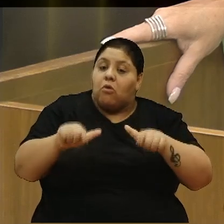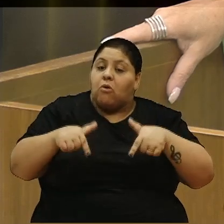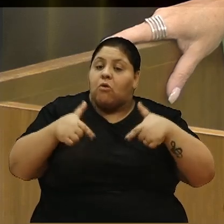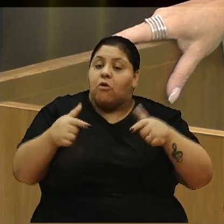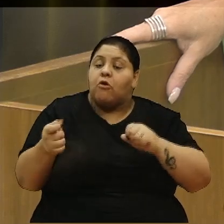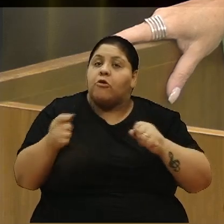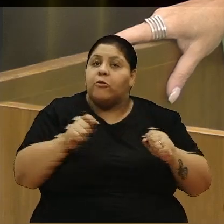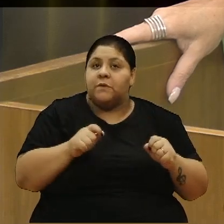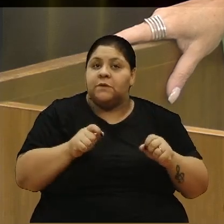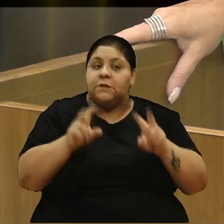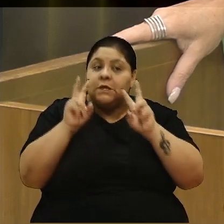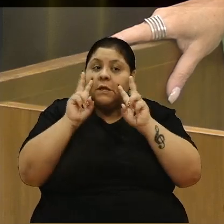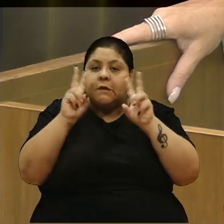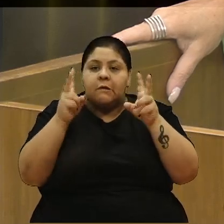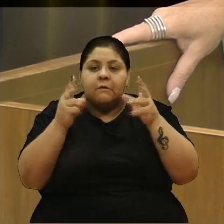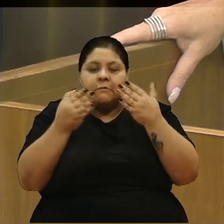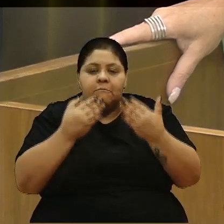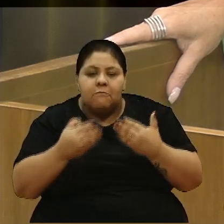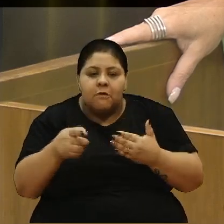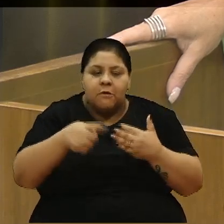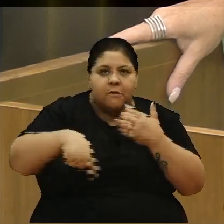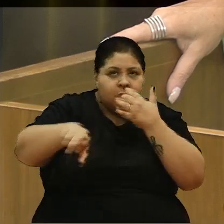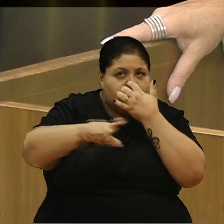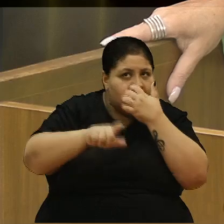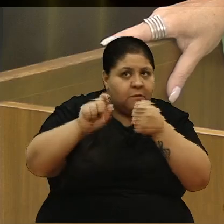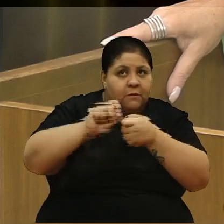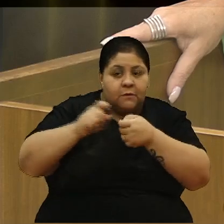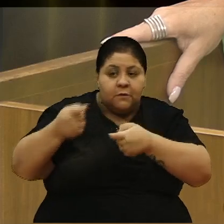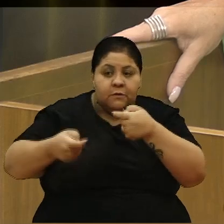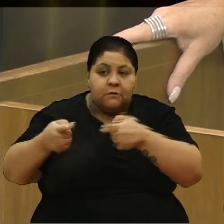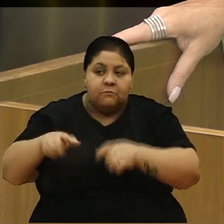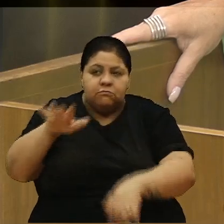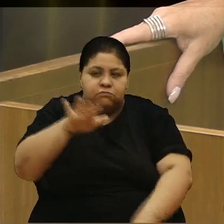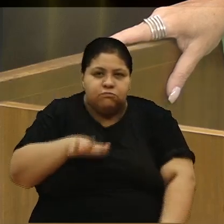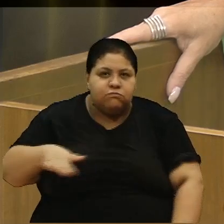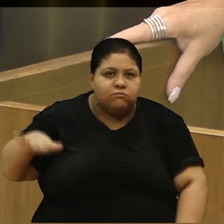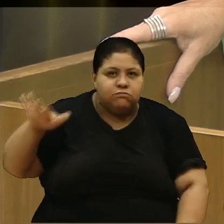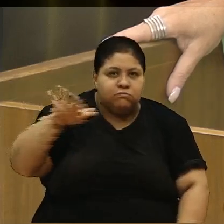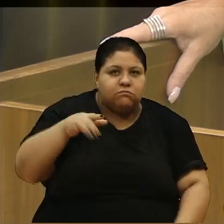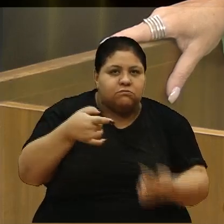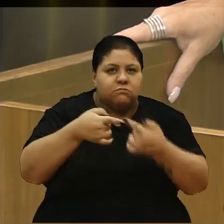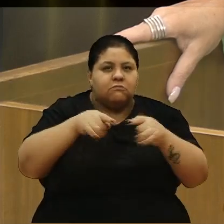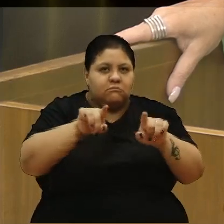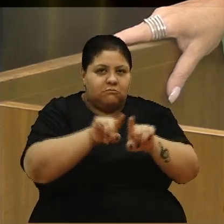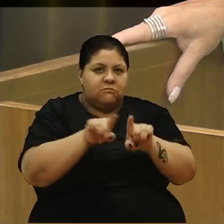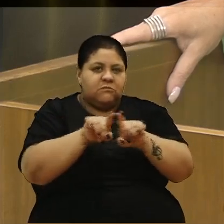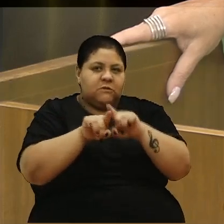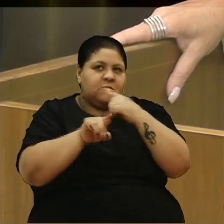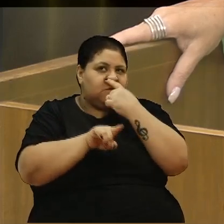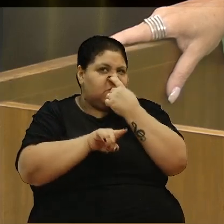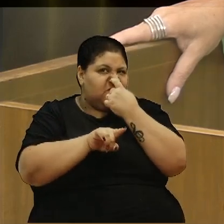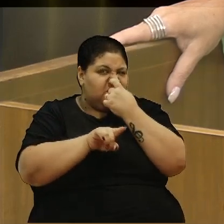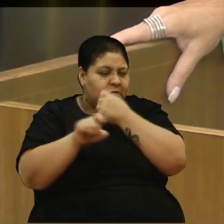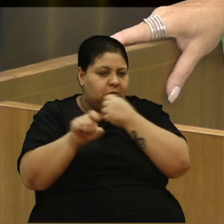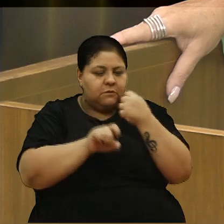precisa ser vista por nós, fazer esse debate amplo, mas também pelo